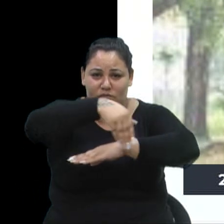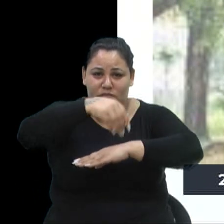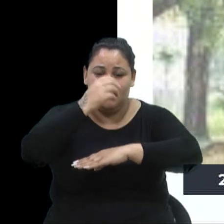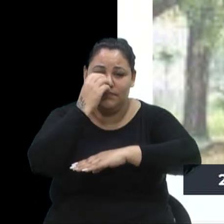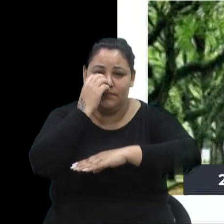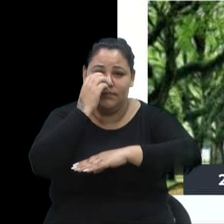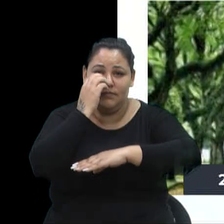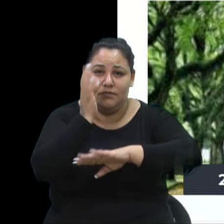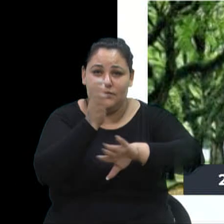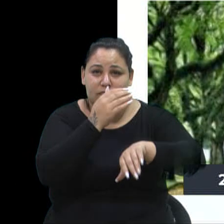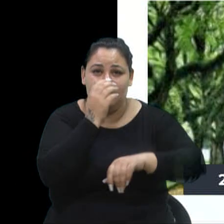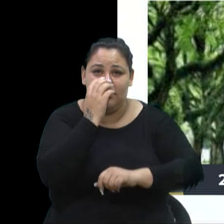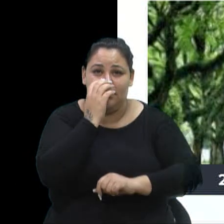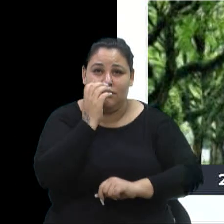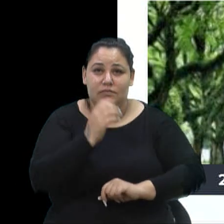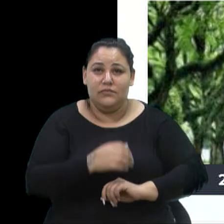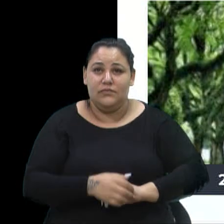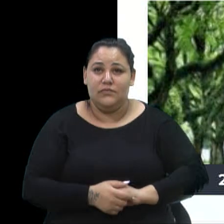Pode passar.